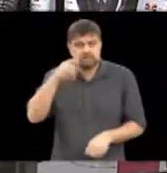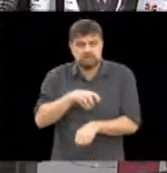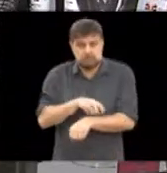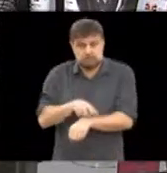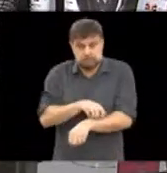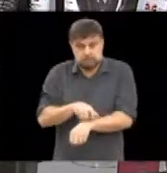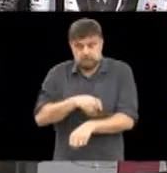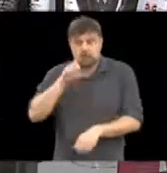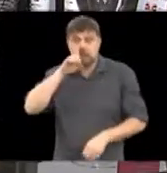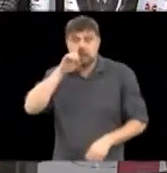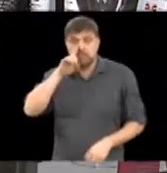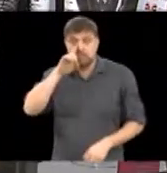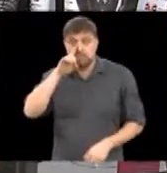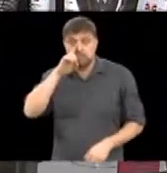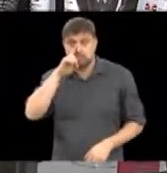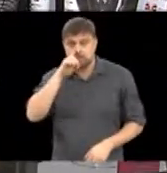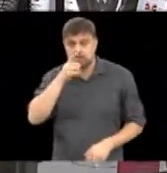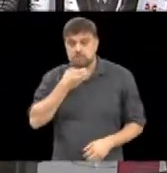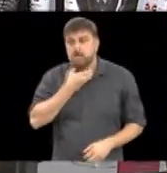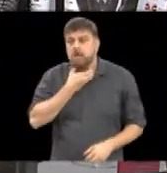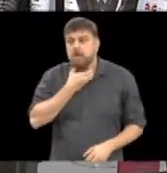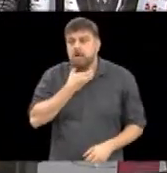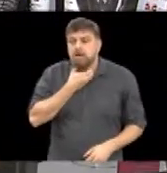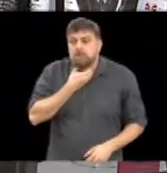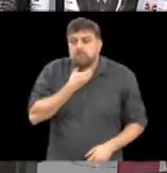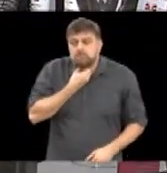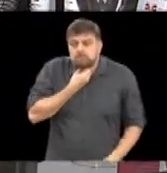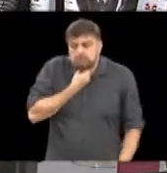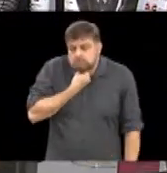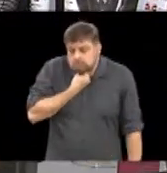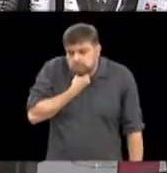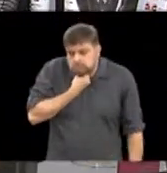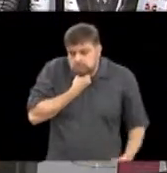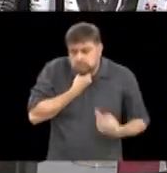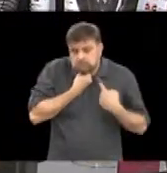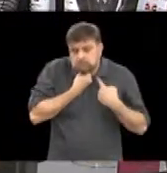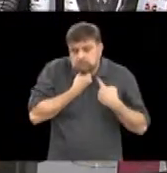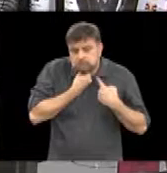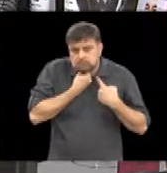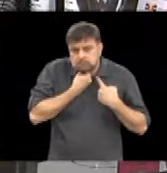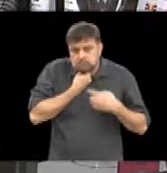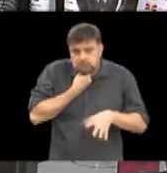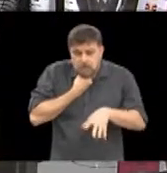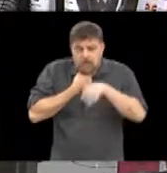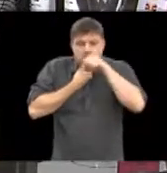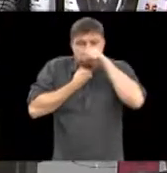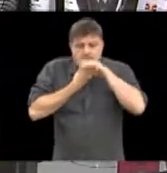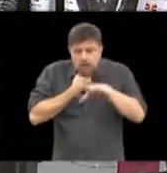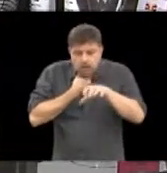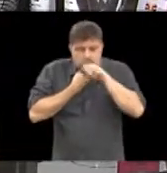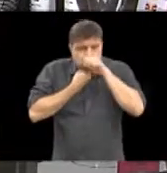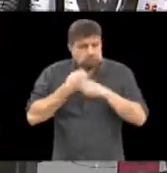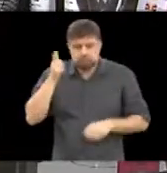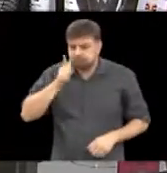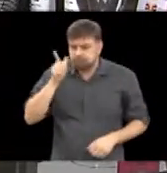mais perigosa, então o edema é mais profundo. Então você tem um edema profundo